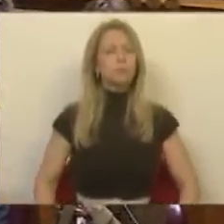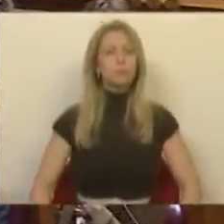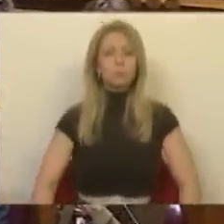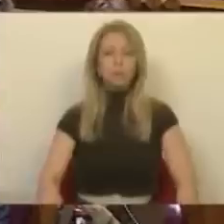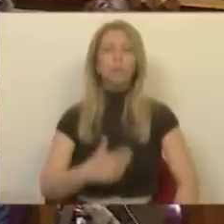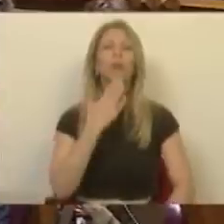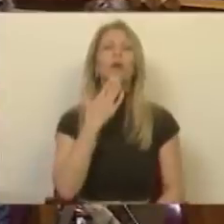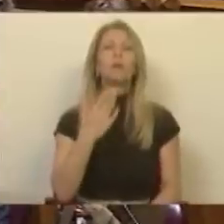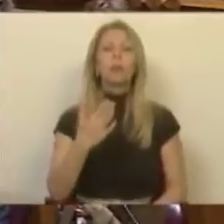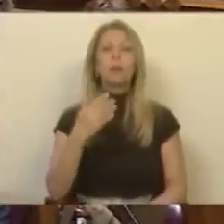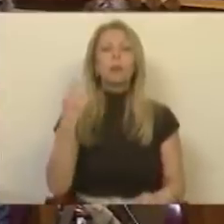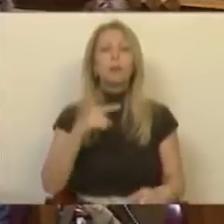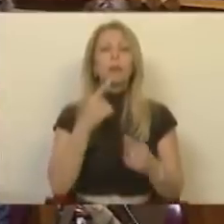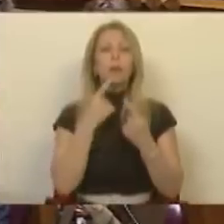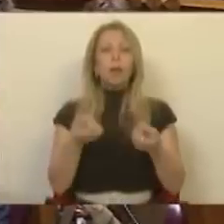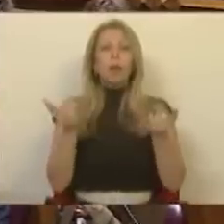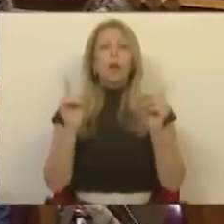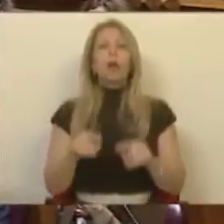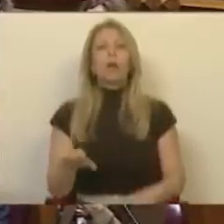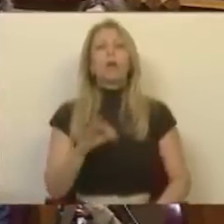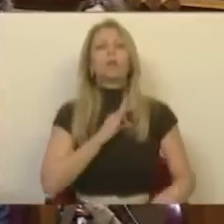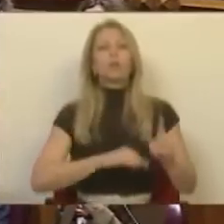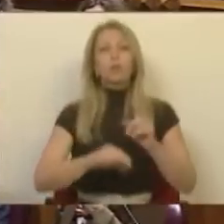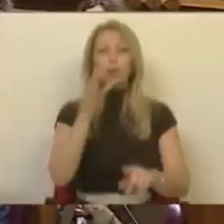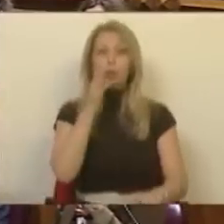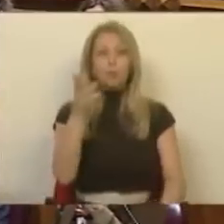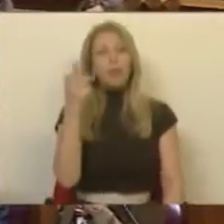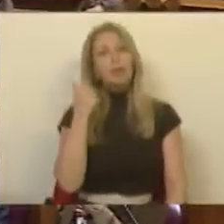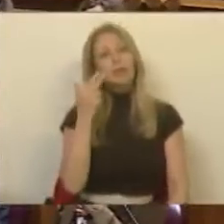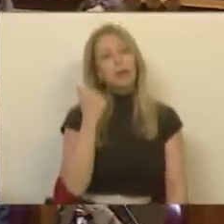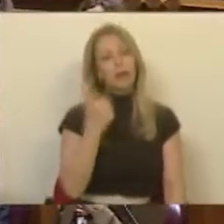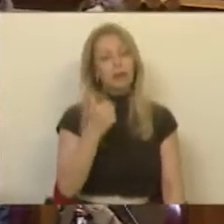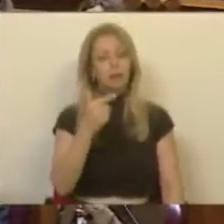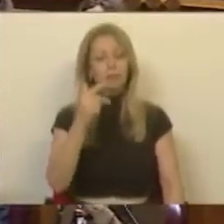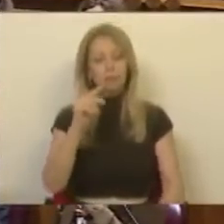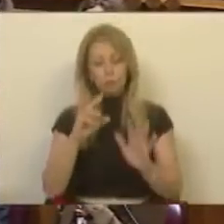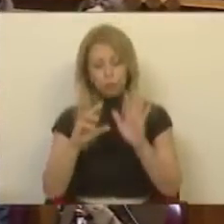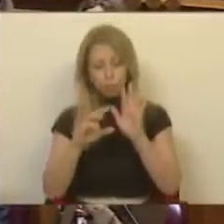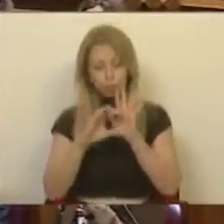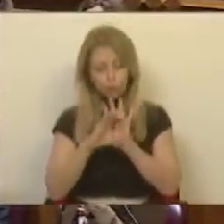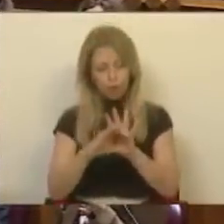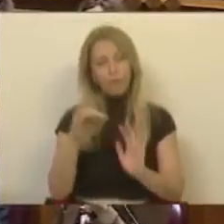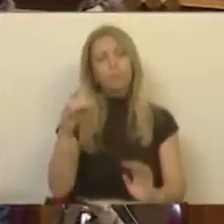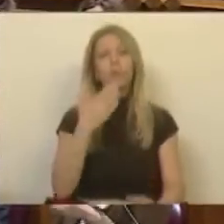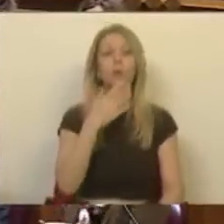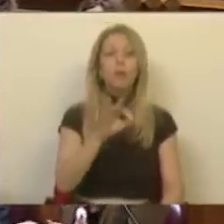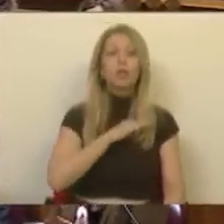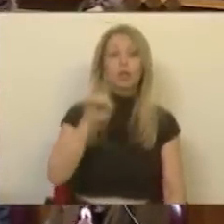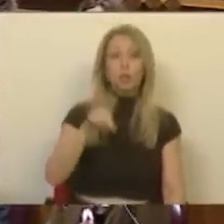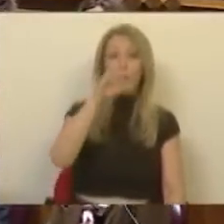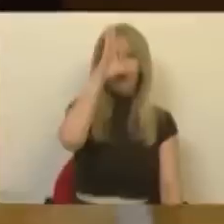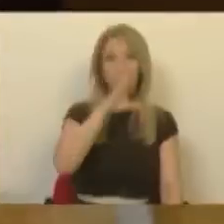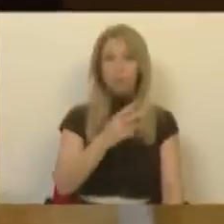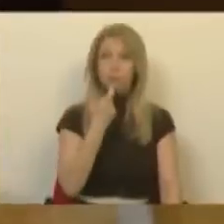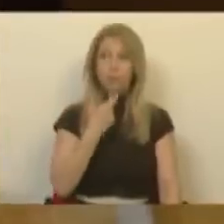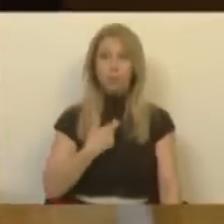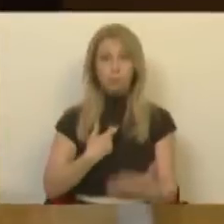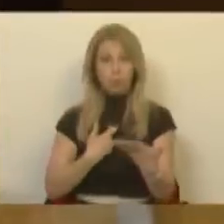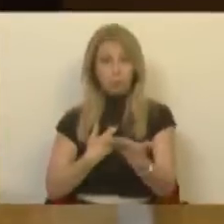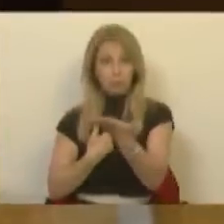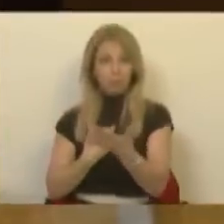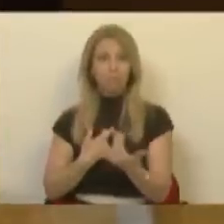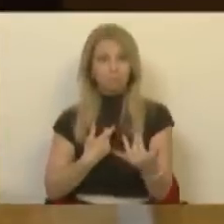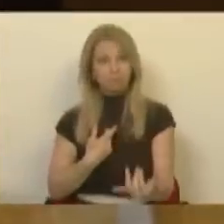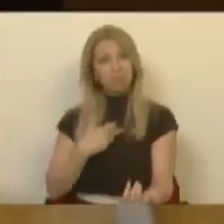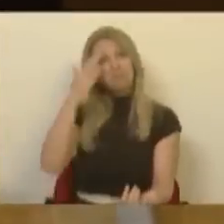Muito obrigado tem de novo a palavra o senhor Deputado André Ventura do chega muito obrigado senhor na sequência dessa resposta e na qual